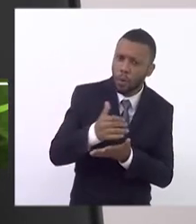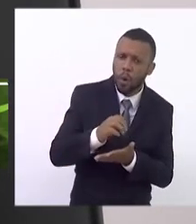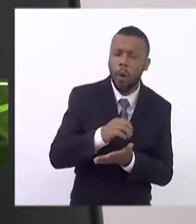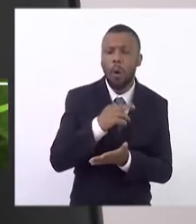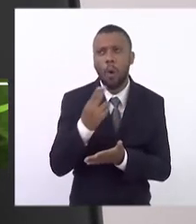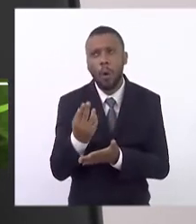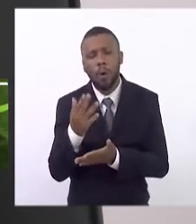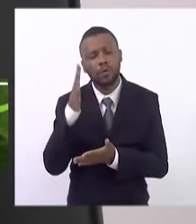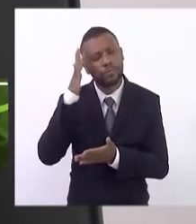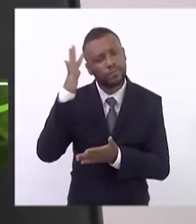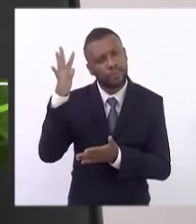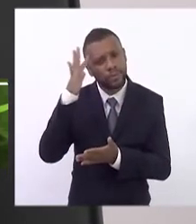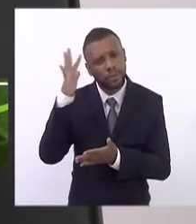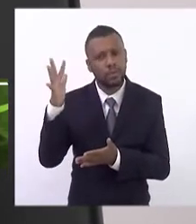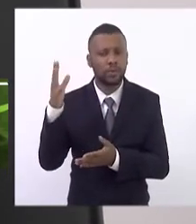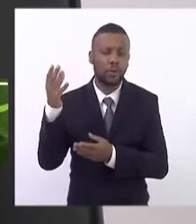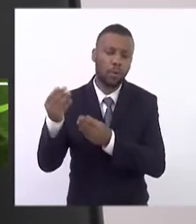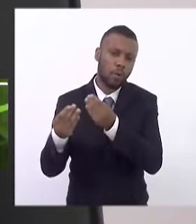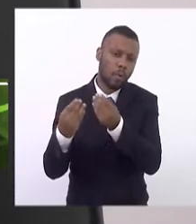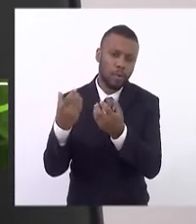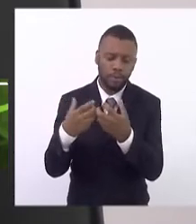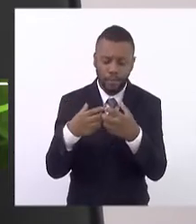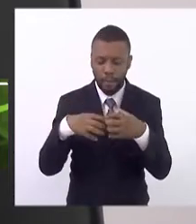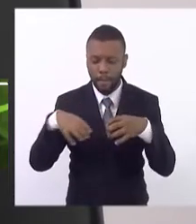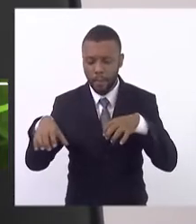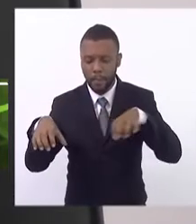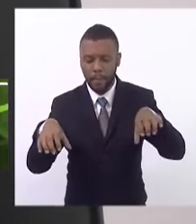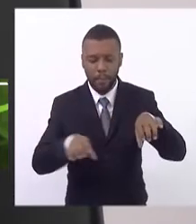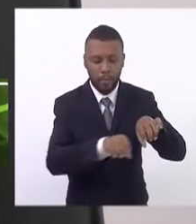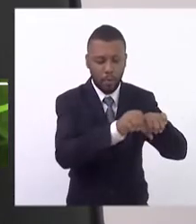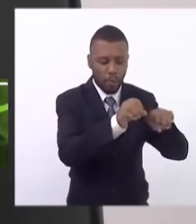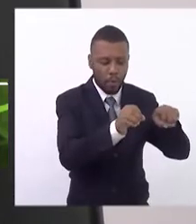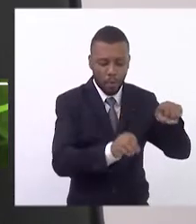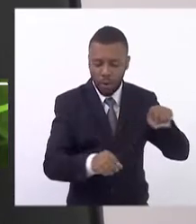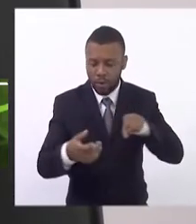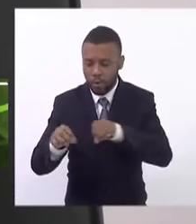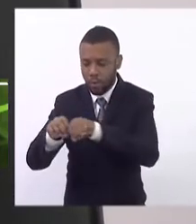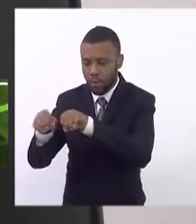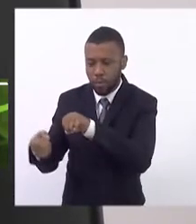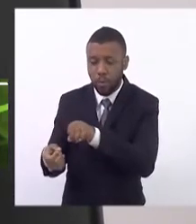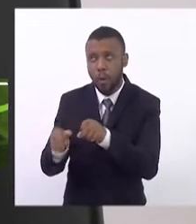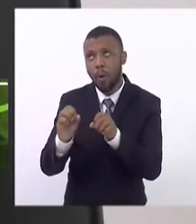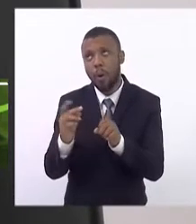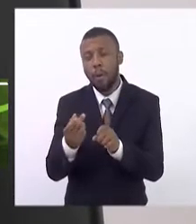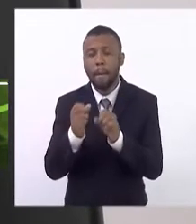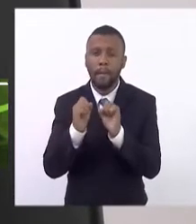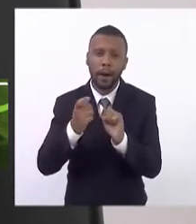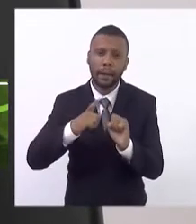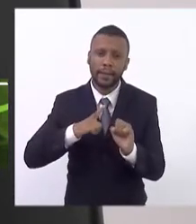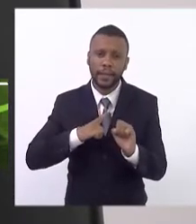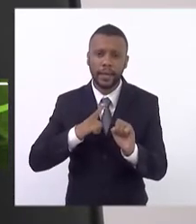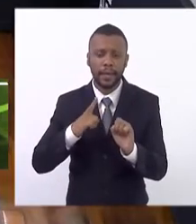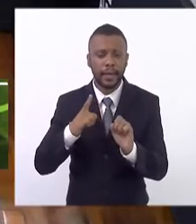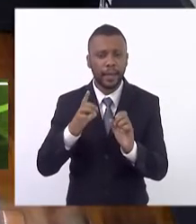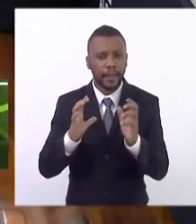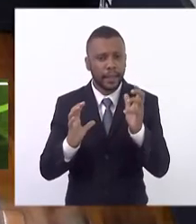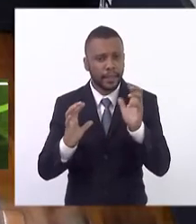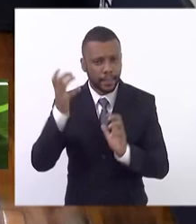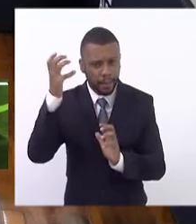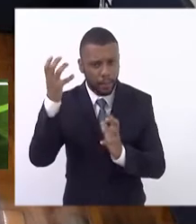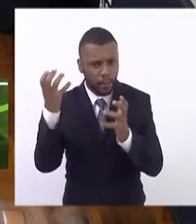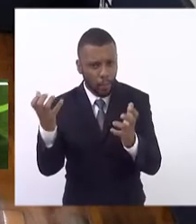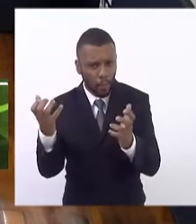está pensado como separador, ou pode ter tempo seco também? Totalmente separador. Totalmente nós, separador.